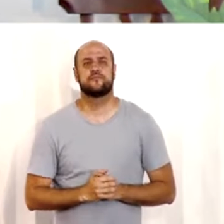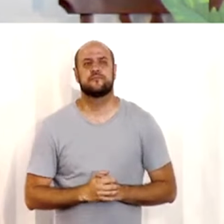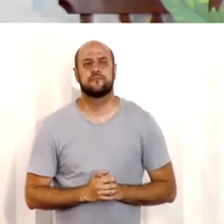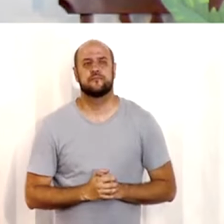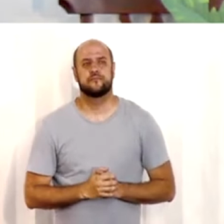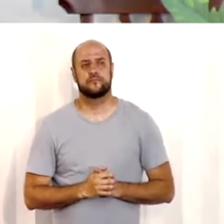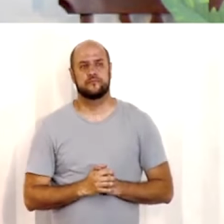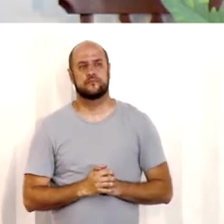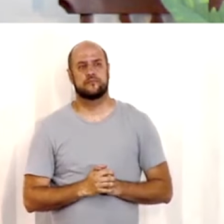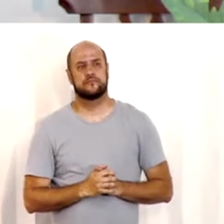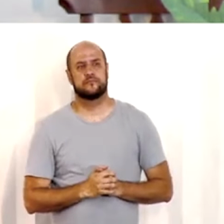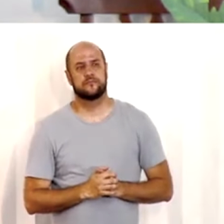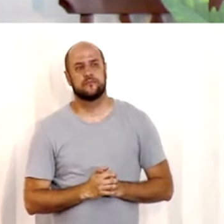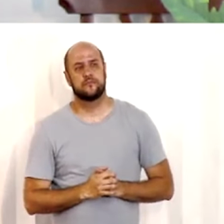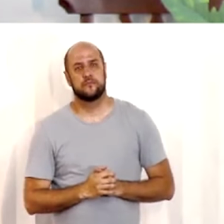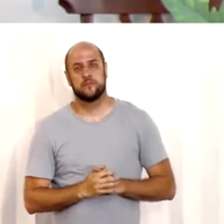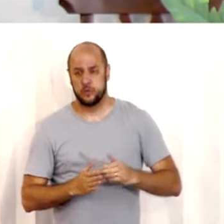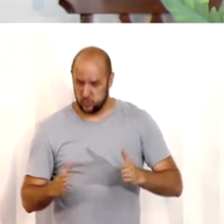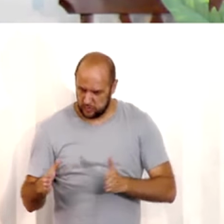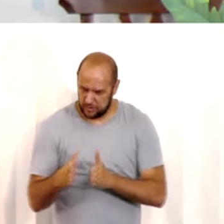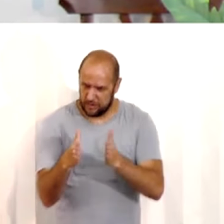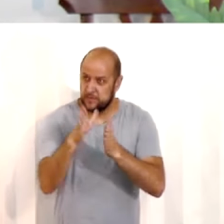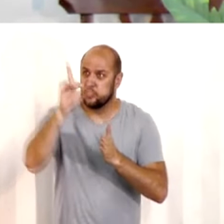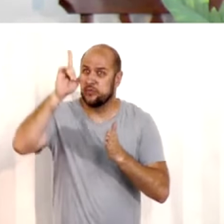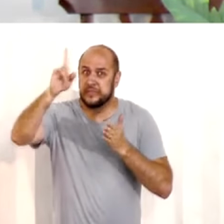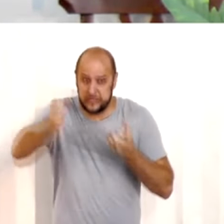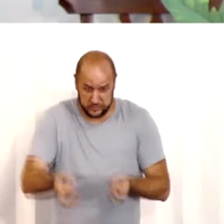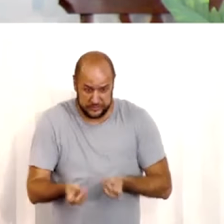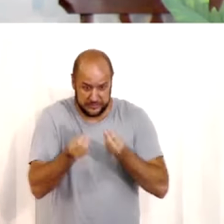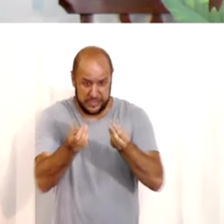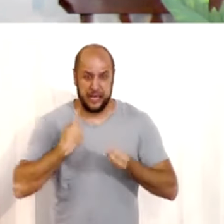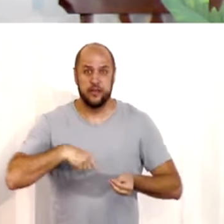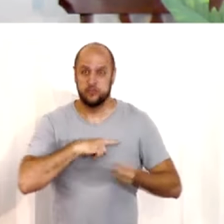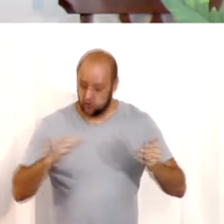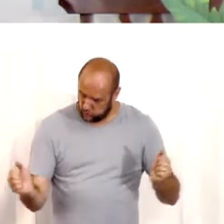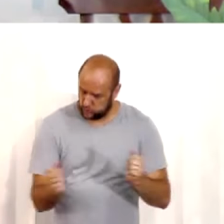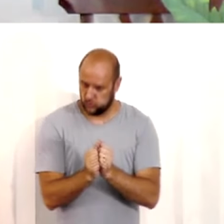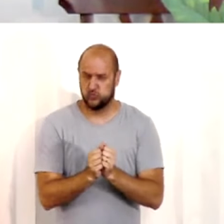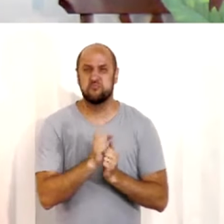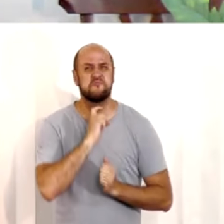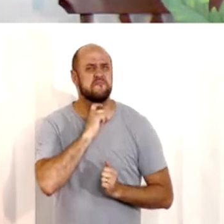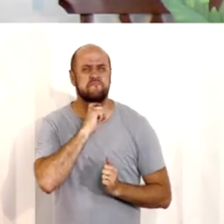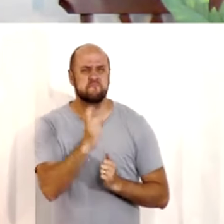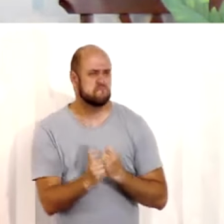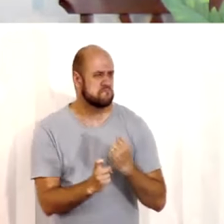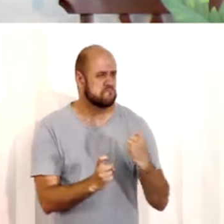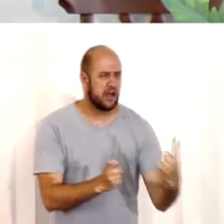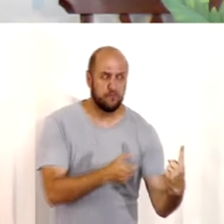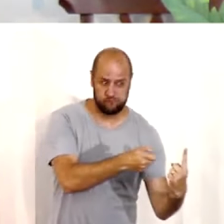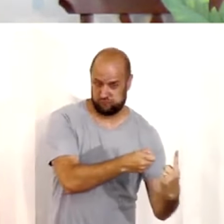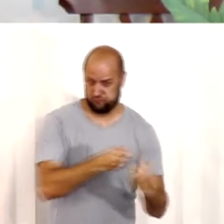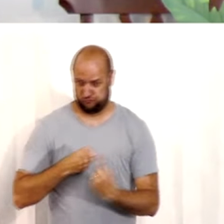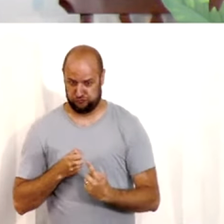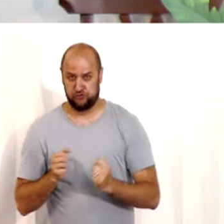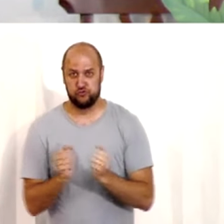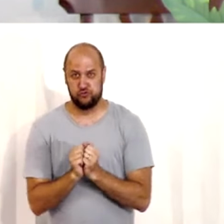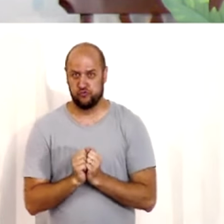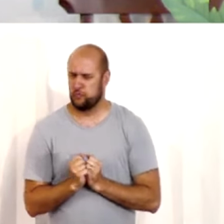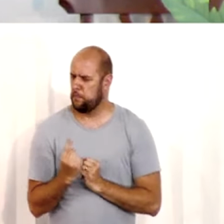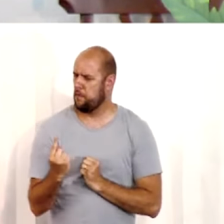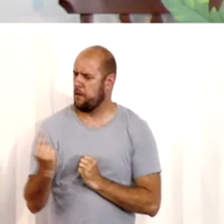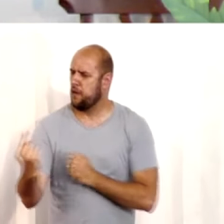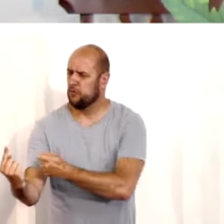corramos juntos. Tem uma carreira proposta por Deus e a gente vai junto. E ninguém vai se perder, ok? Vamos juntos, não vamos deixar ninguém